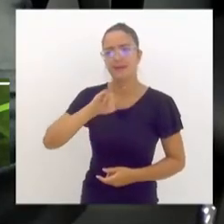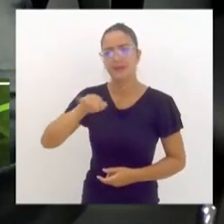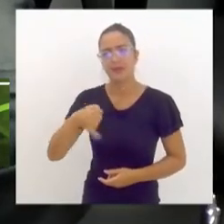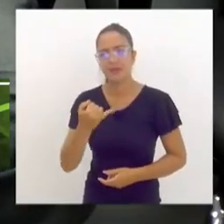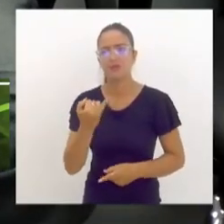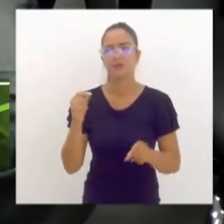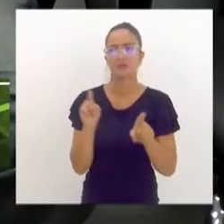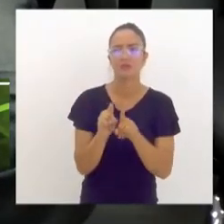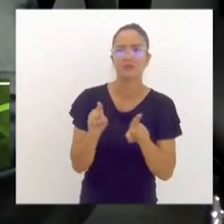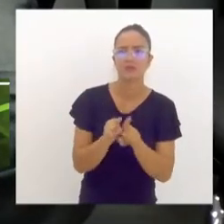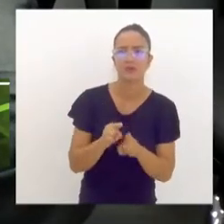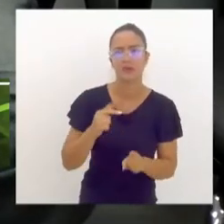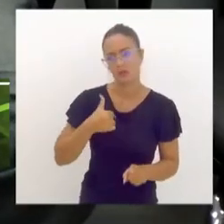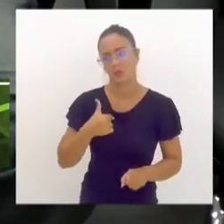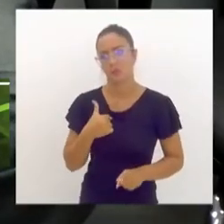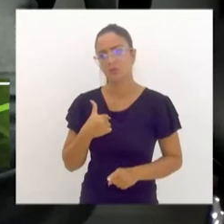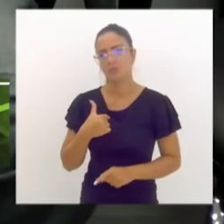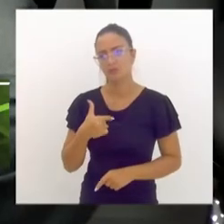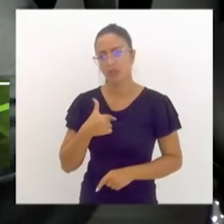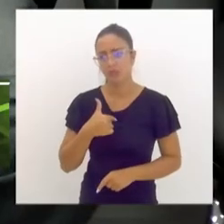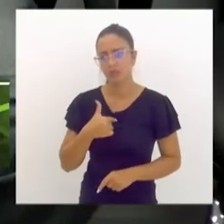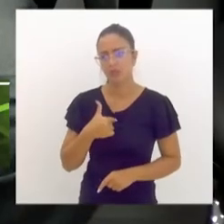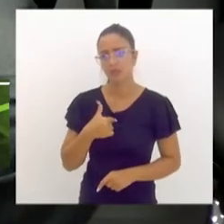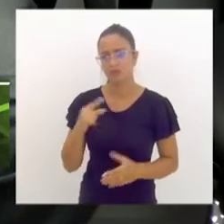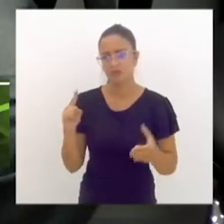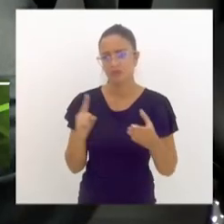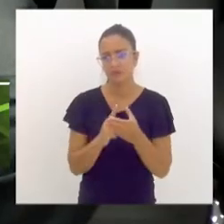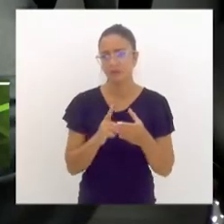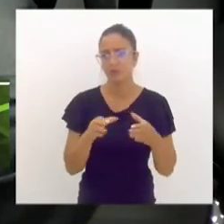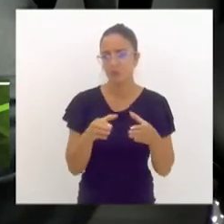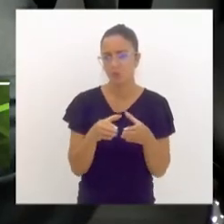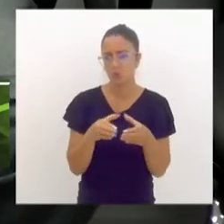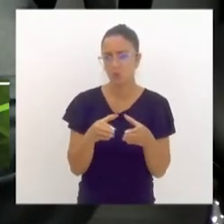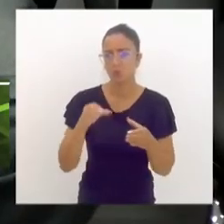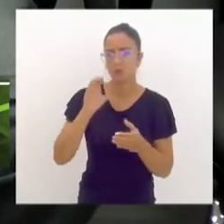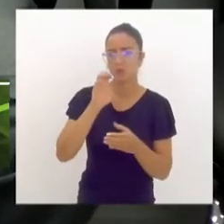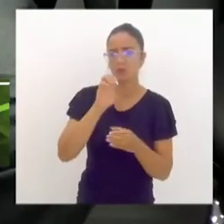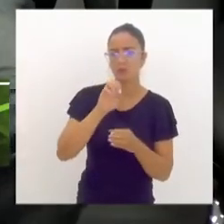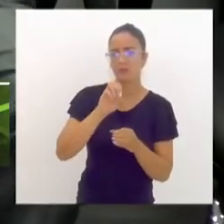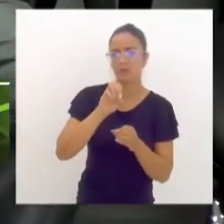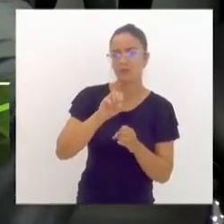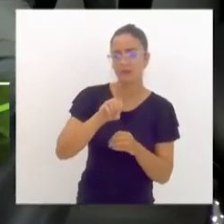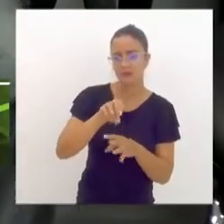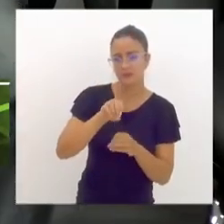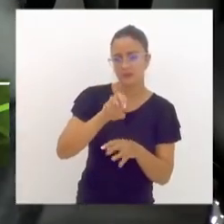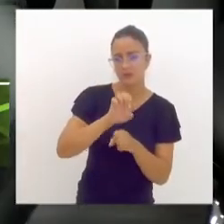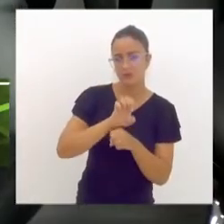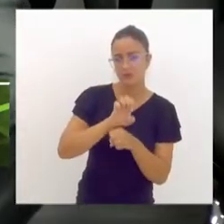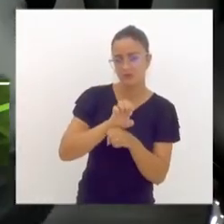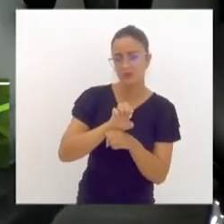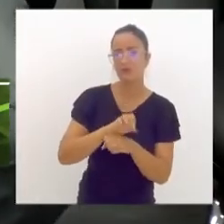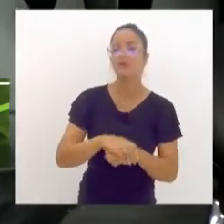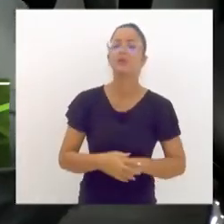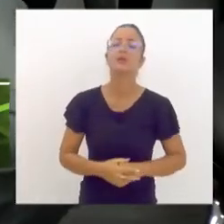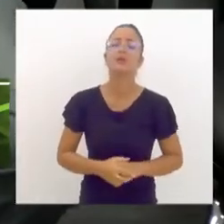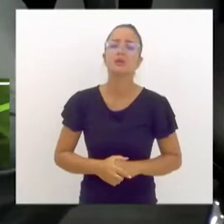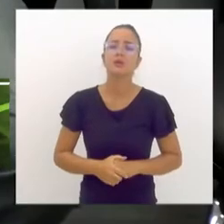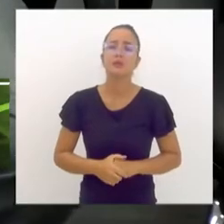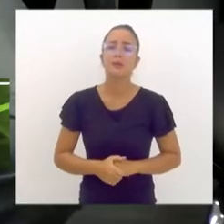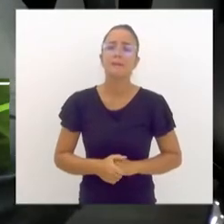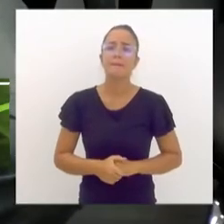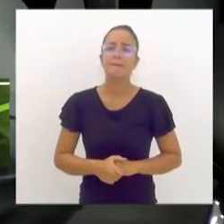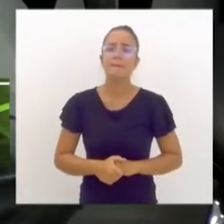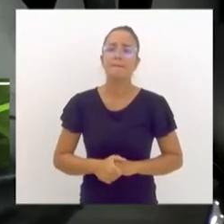me colocar, porque eu também pertenço, membro do Conselho Estadual de Alimentação Escolar, então fiquei muito preocupada